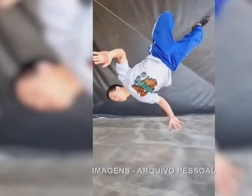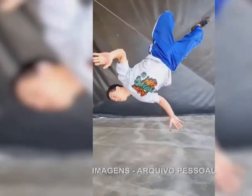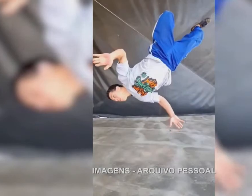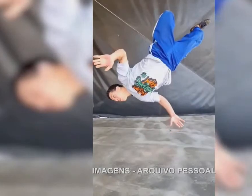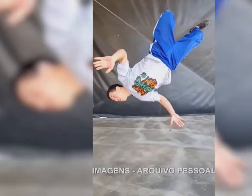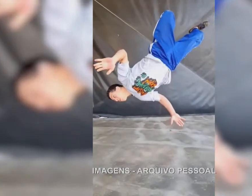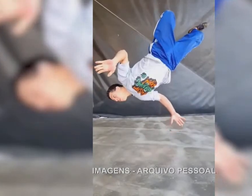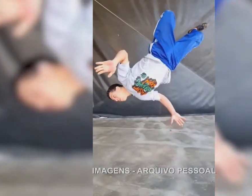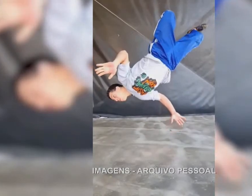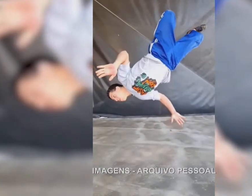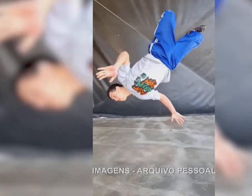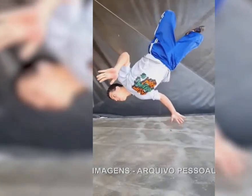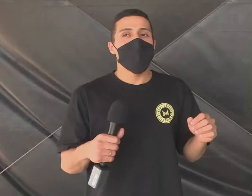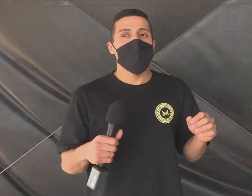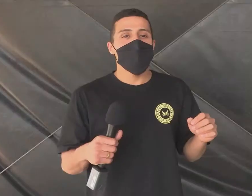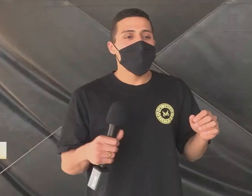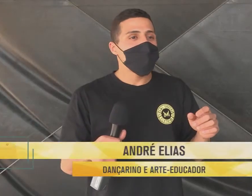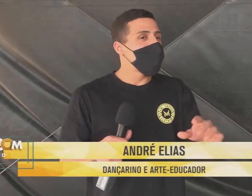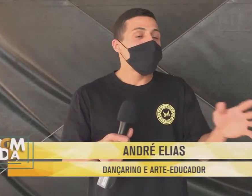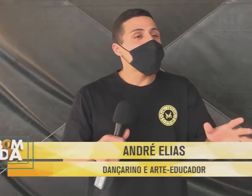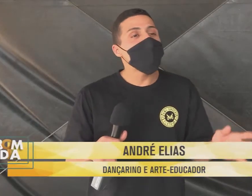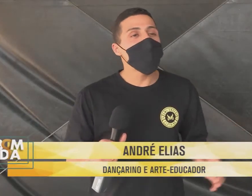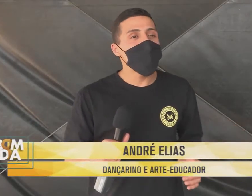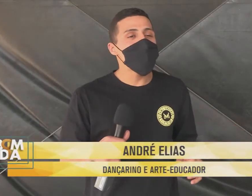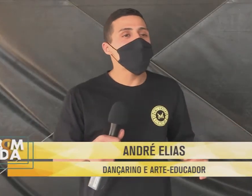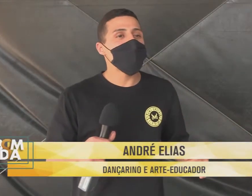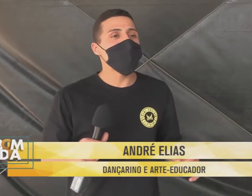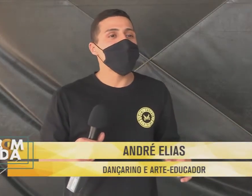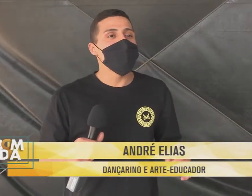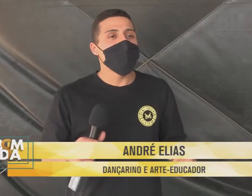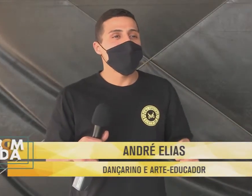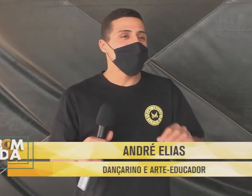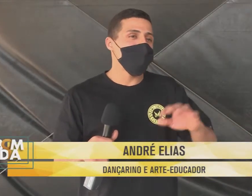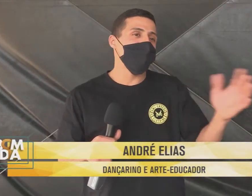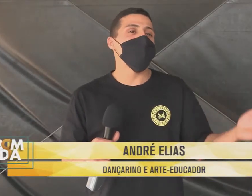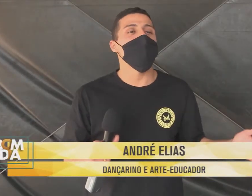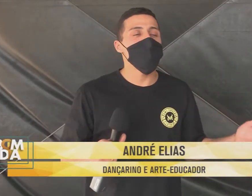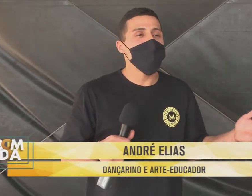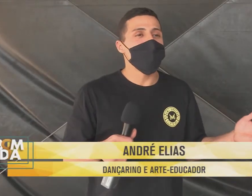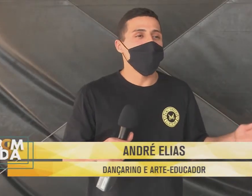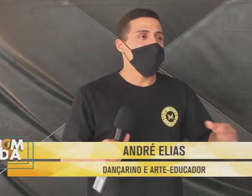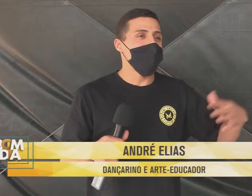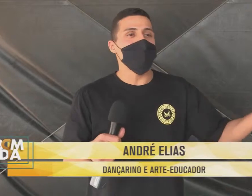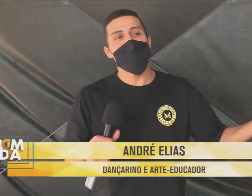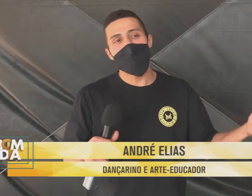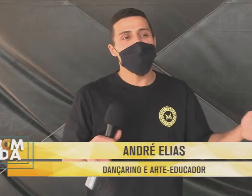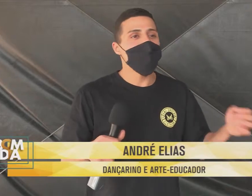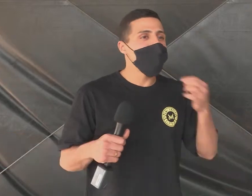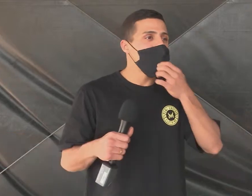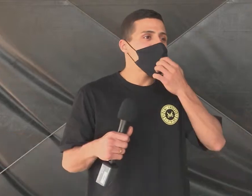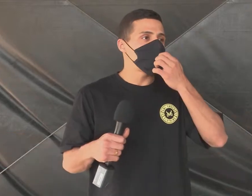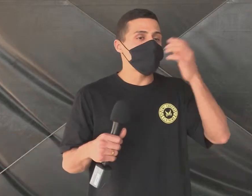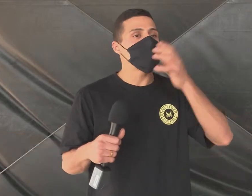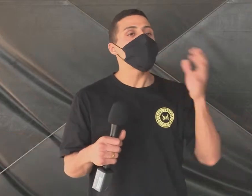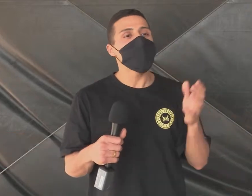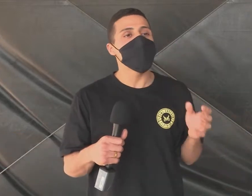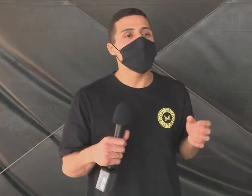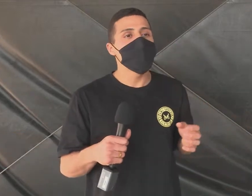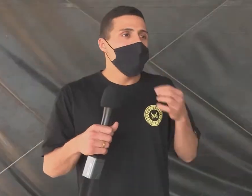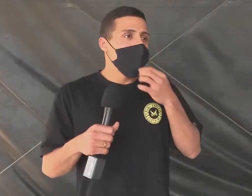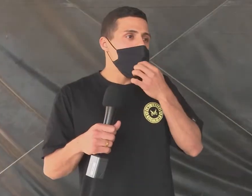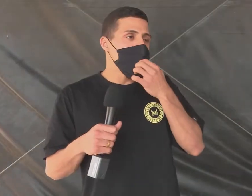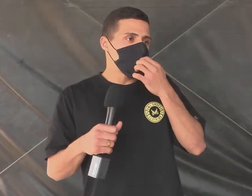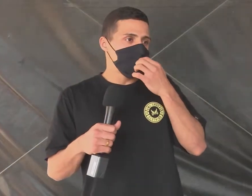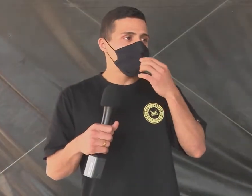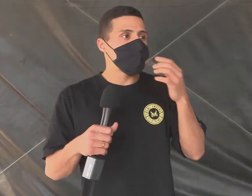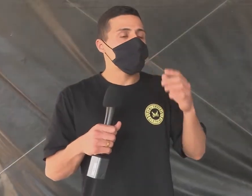turma, o Fusion Breaking Crew. E aí a gente tentava fazer igual ao pessoal. E a gente nem chamava break, chamava black, a gente não tinha esse conhecimento,